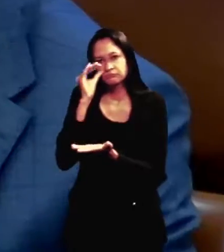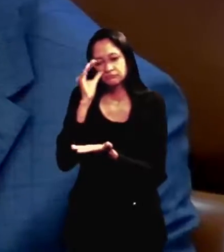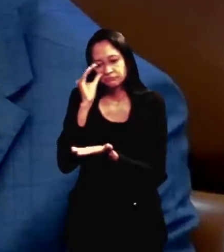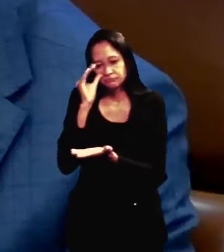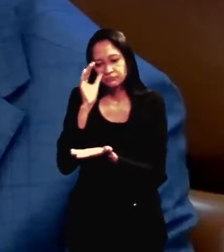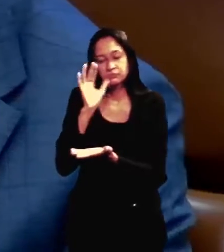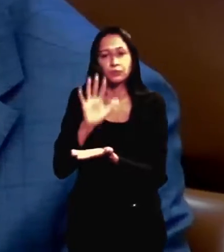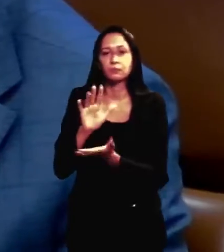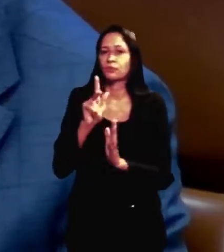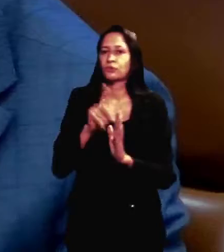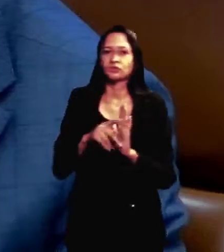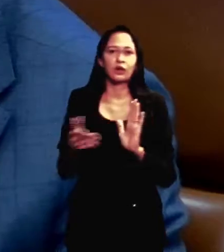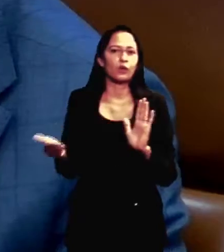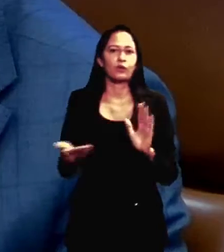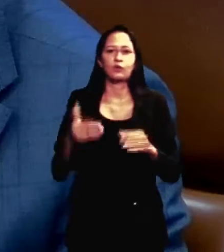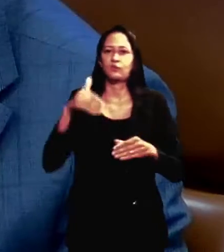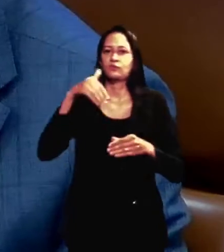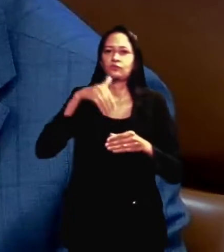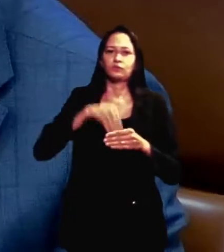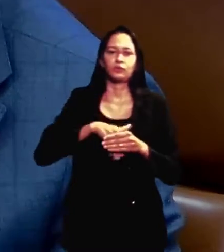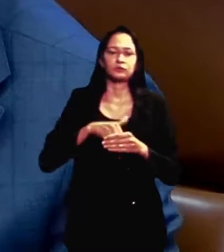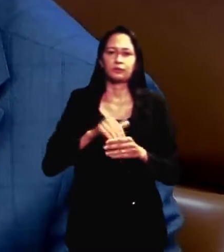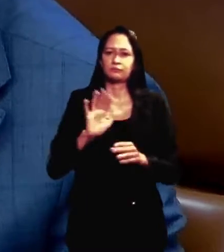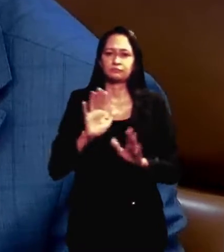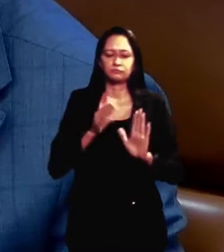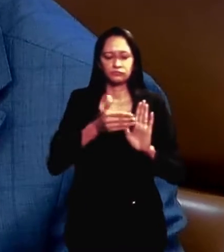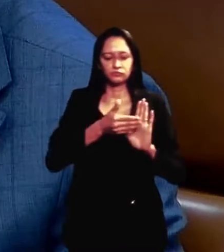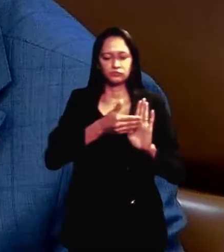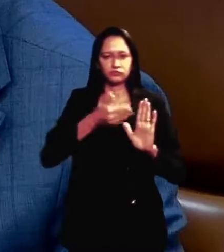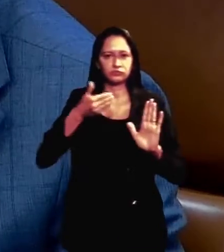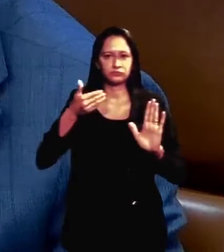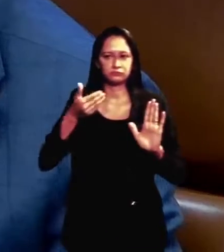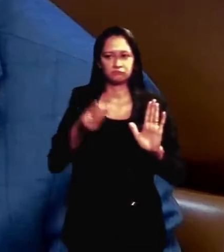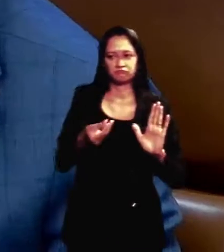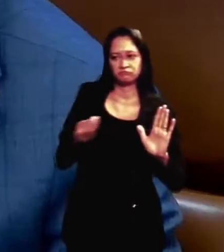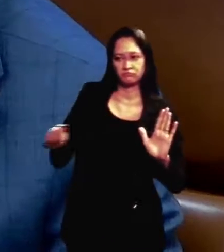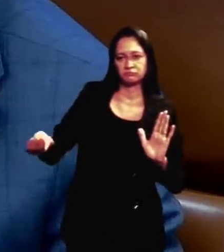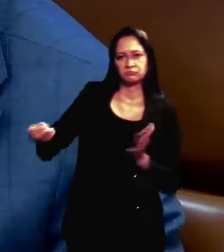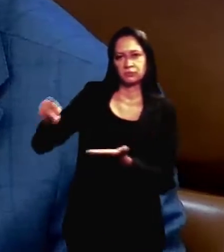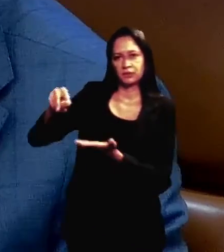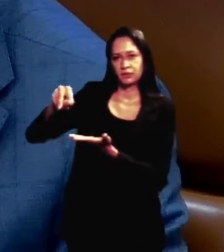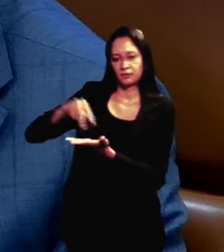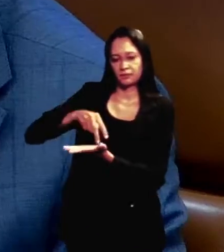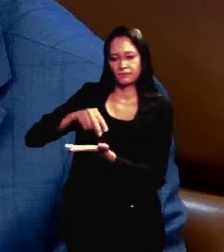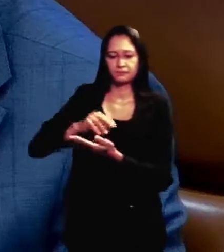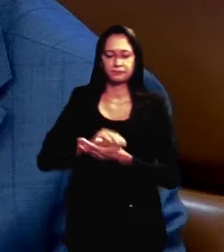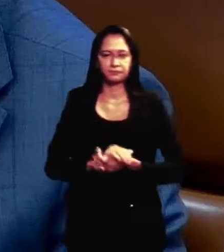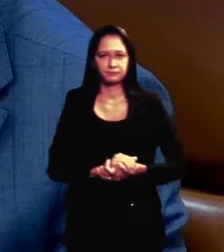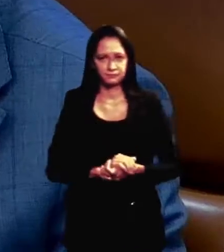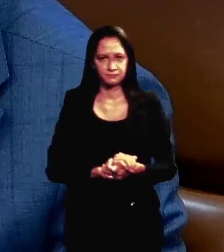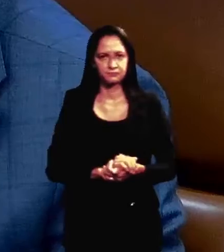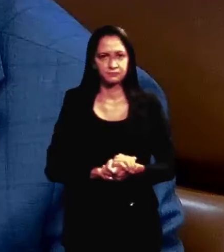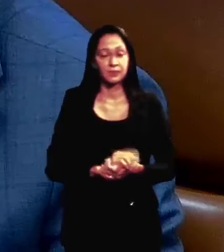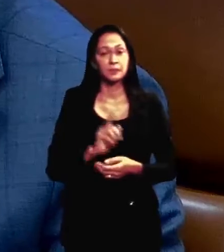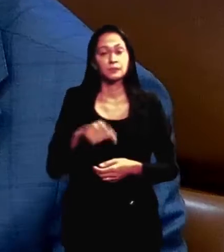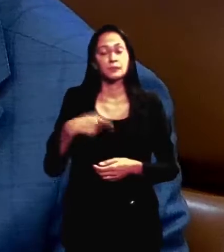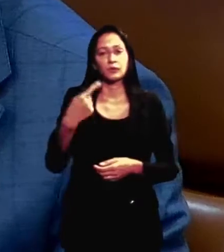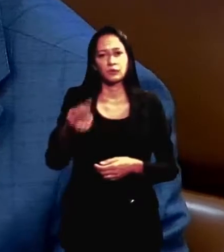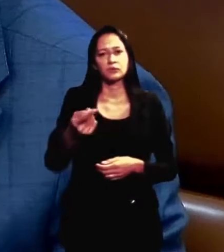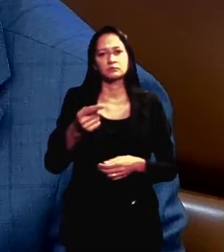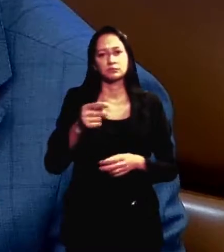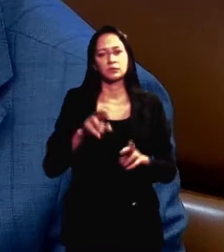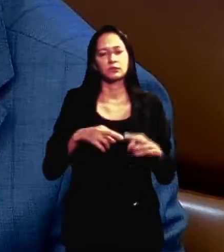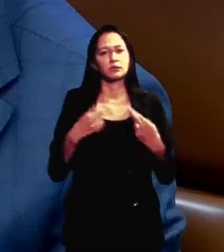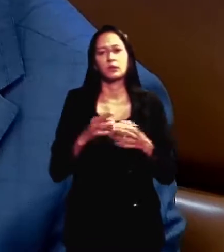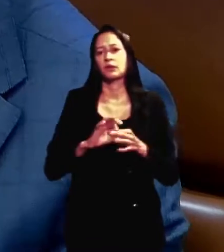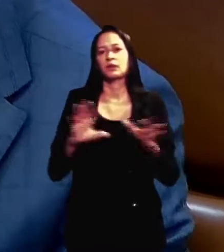vistas, portanto, o projeto não está mais na pauta, tá? Caso o projeto estivesse, não tem problema, como nas próximas reuniões, as